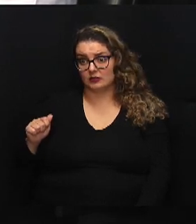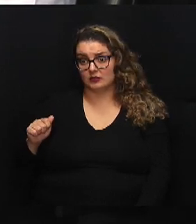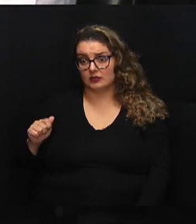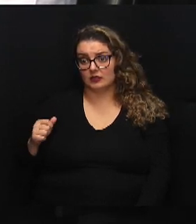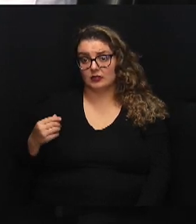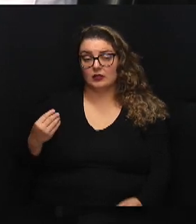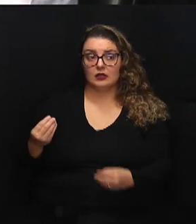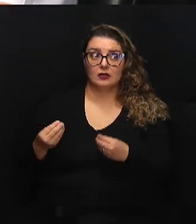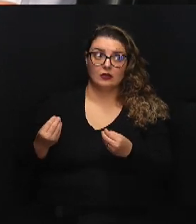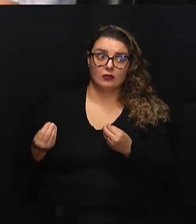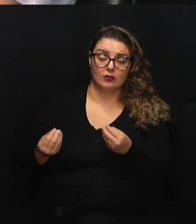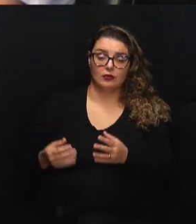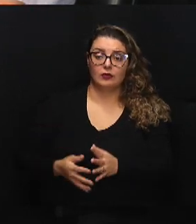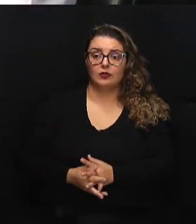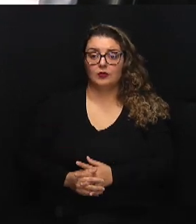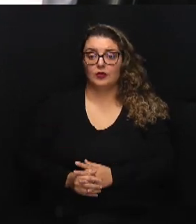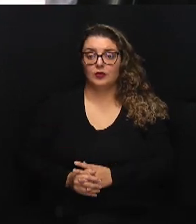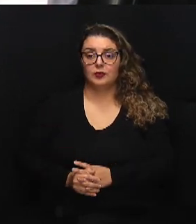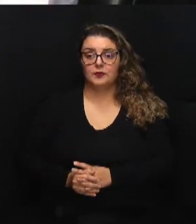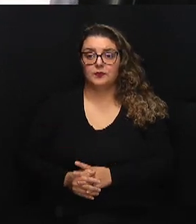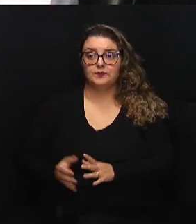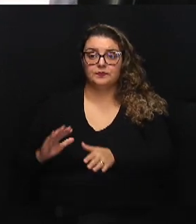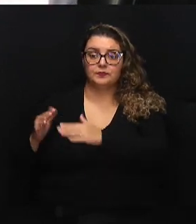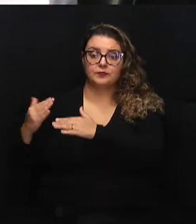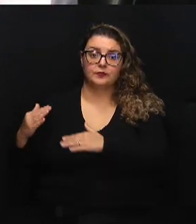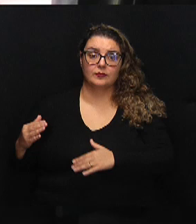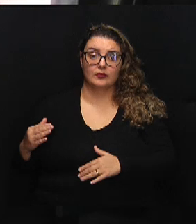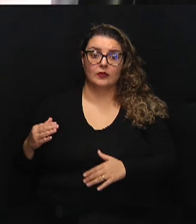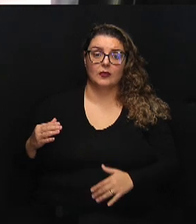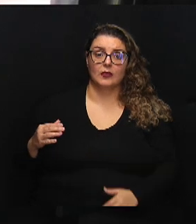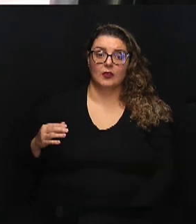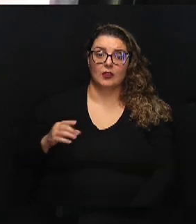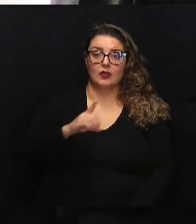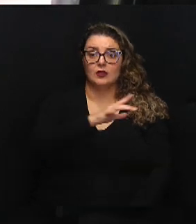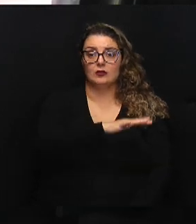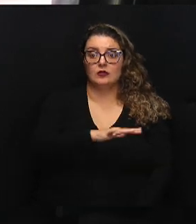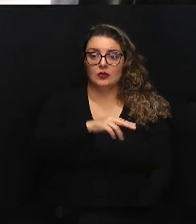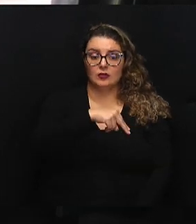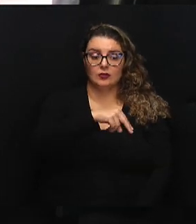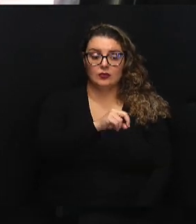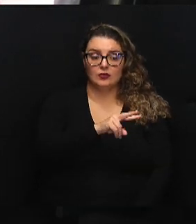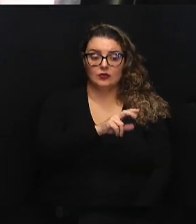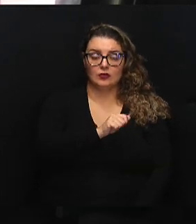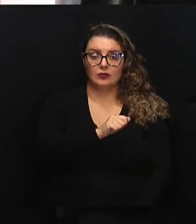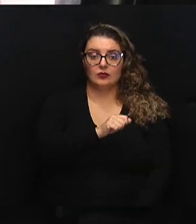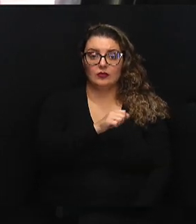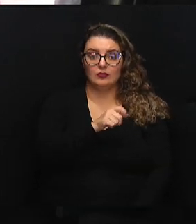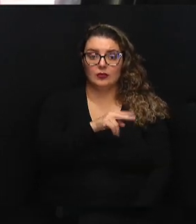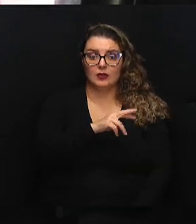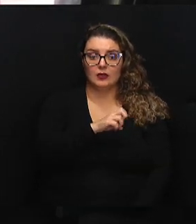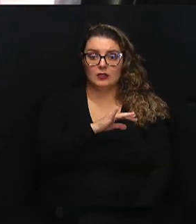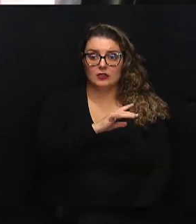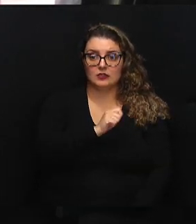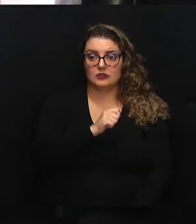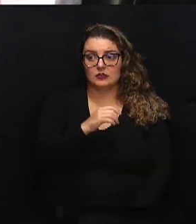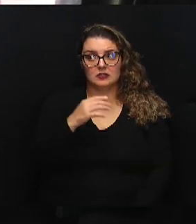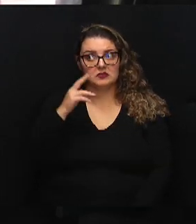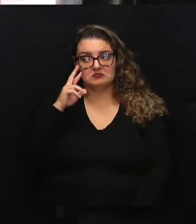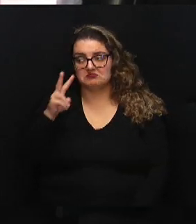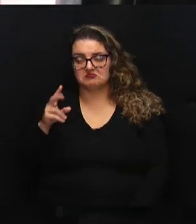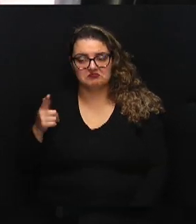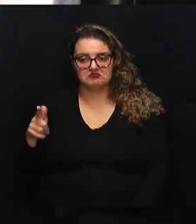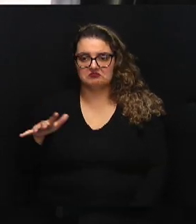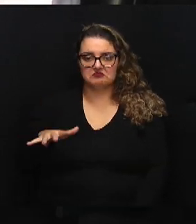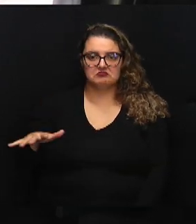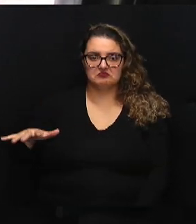Você vai tirar alguns bairros do distrito de Nova Aparecida. Eu não vejo essa configuração novamente, geograficamente.